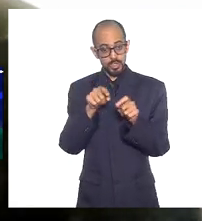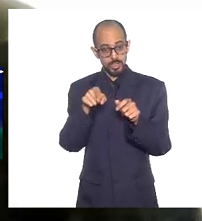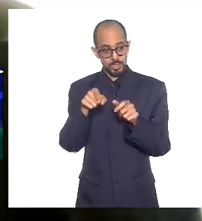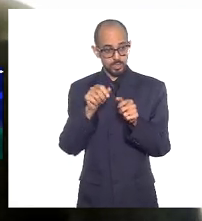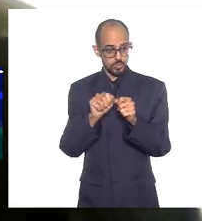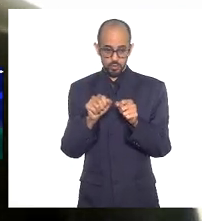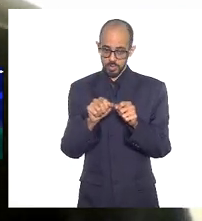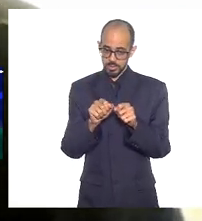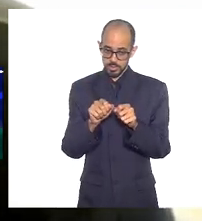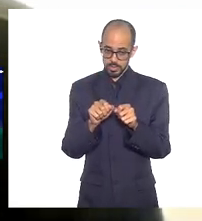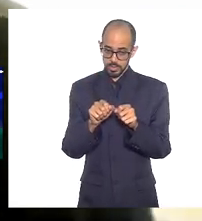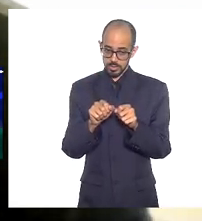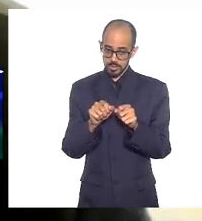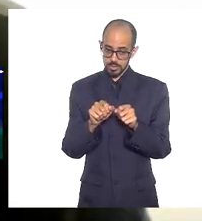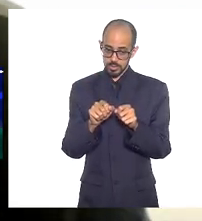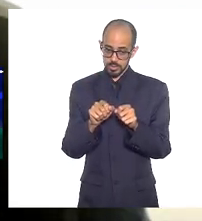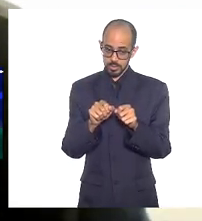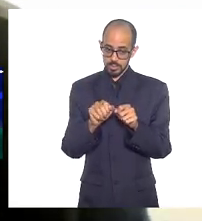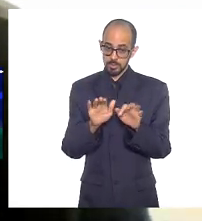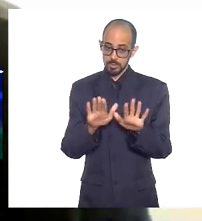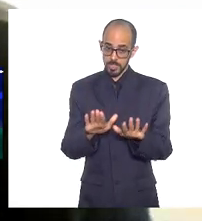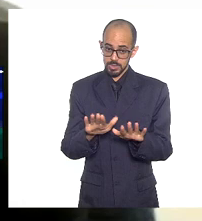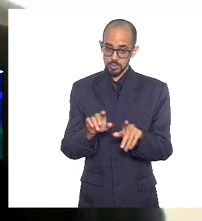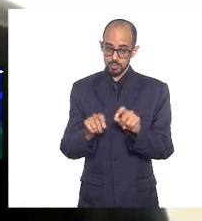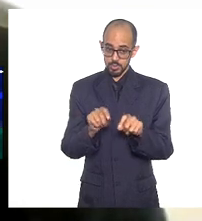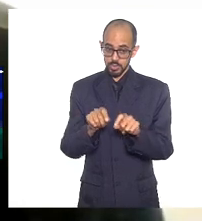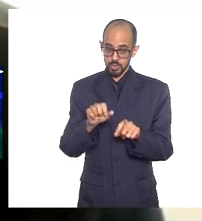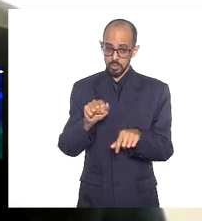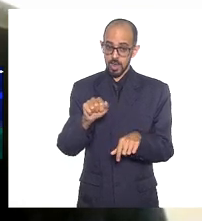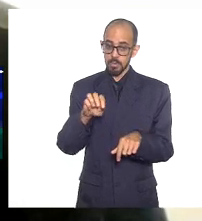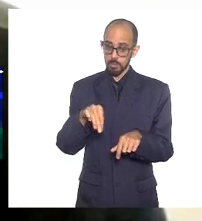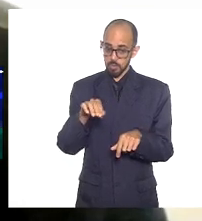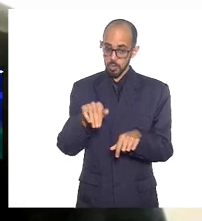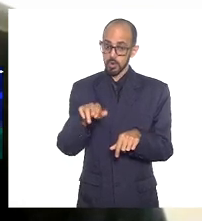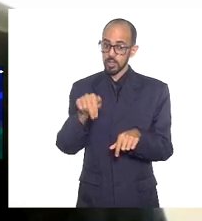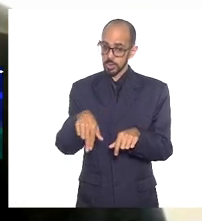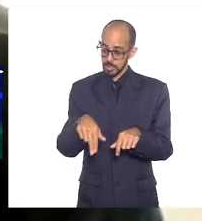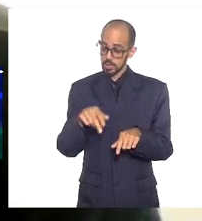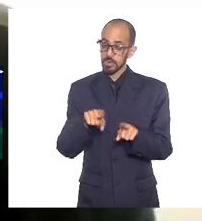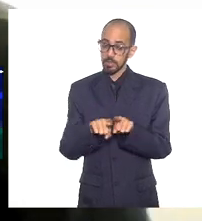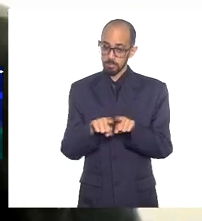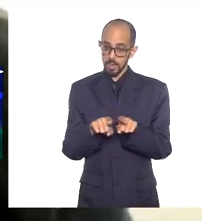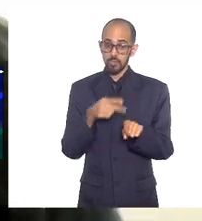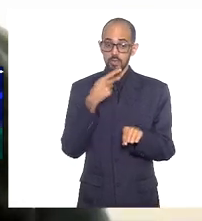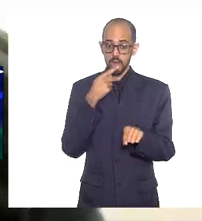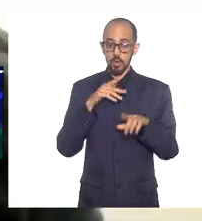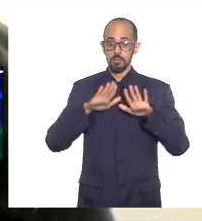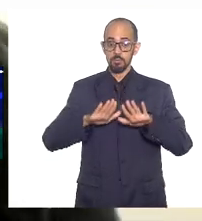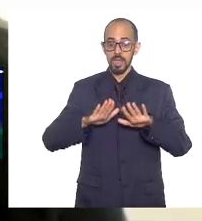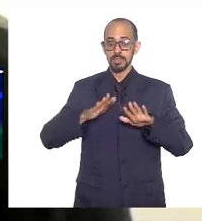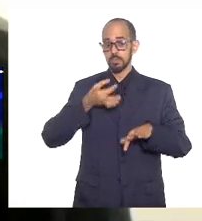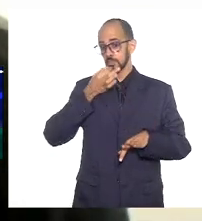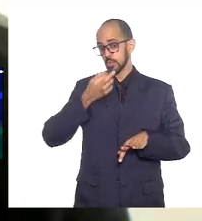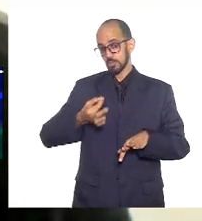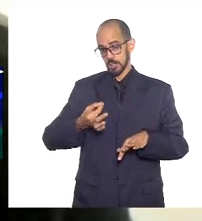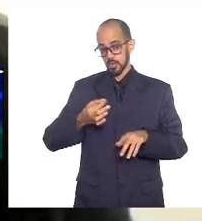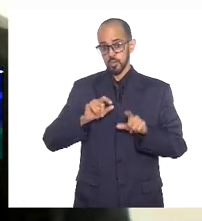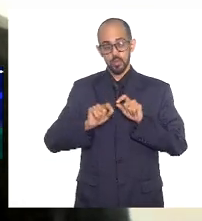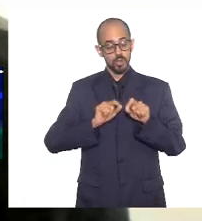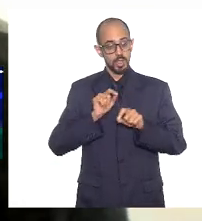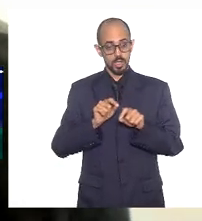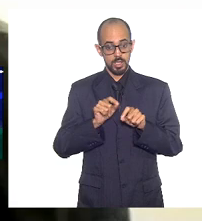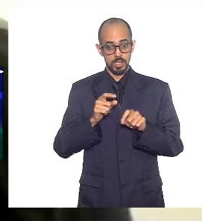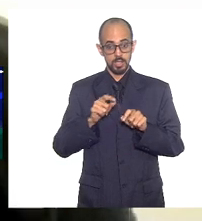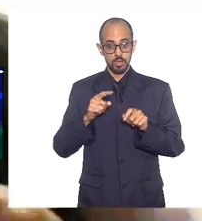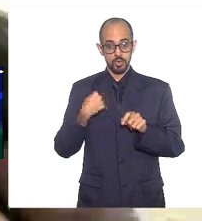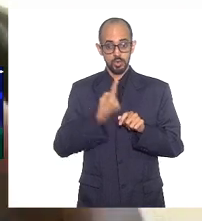ingerência. E o Rodrigo Amorim falou isso também. Ele falou isso. O que eu acho, Rodrigo, é que